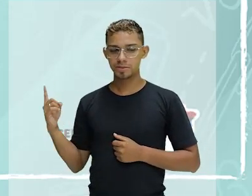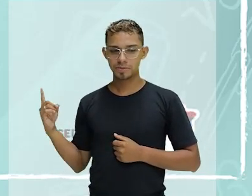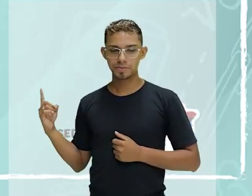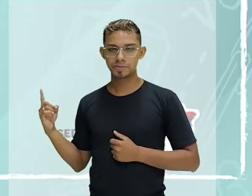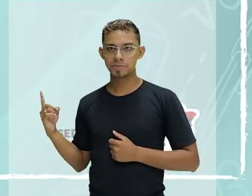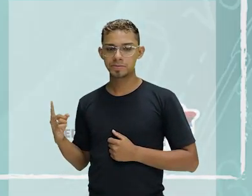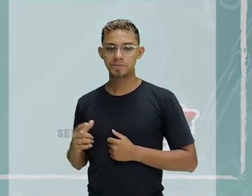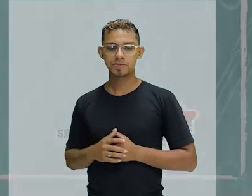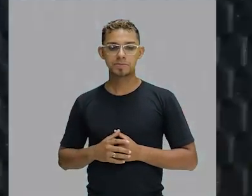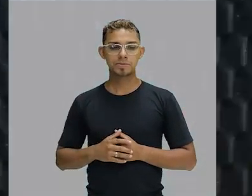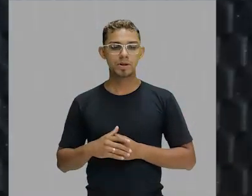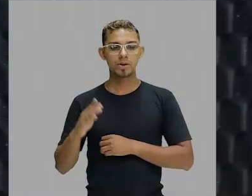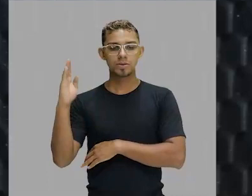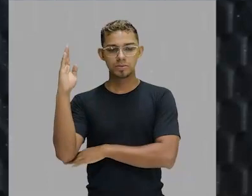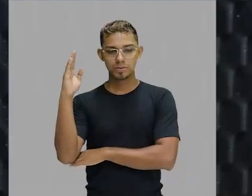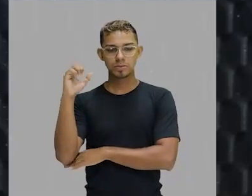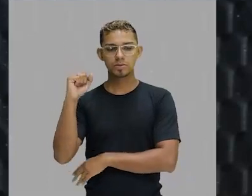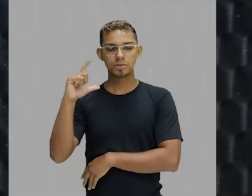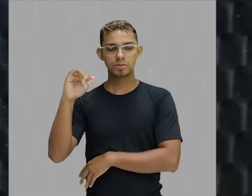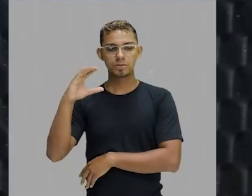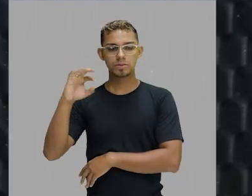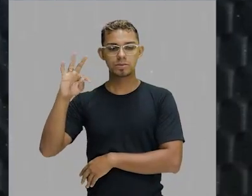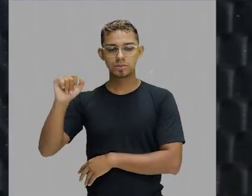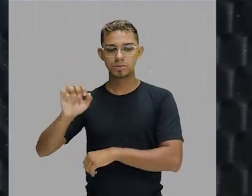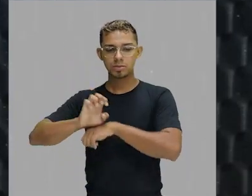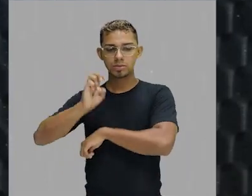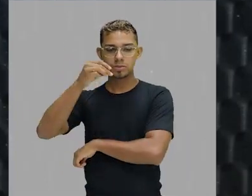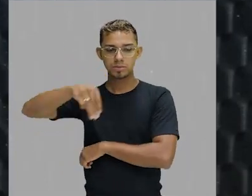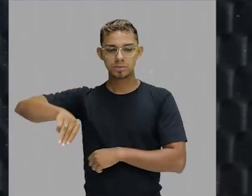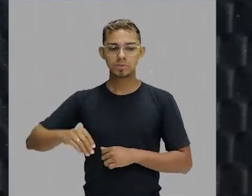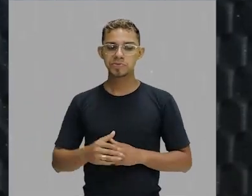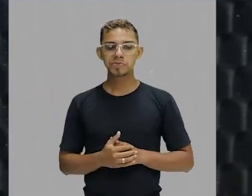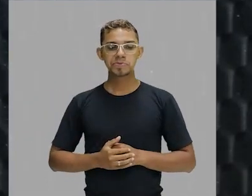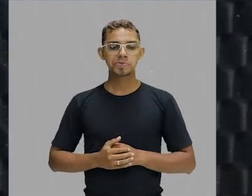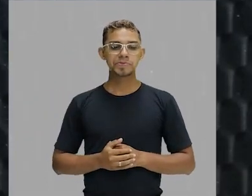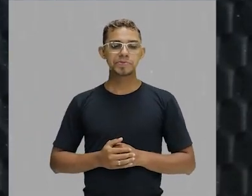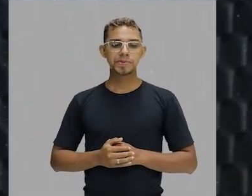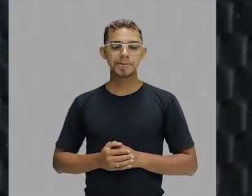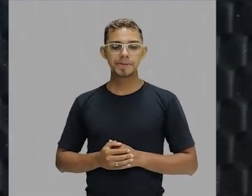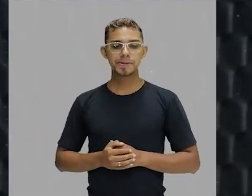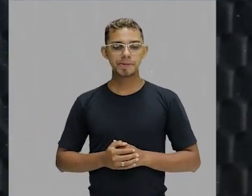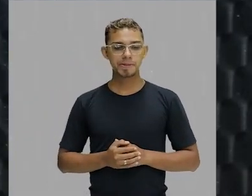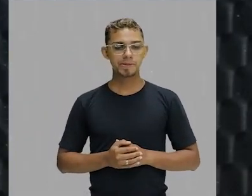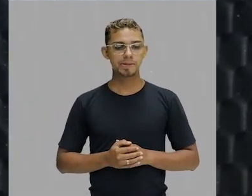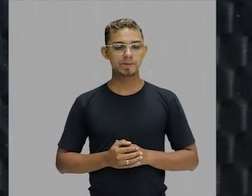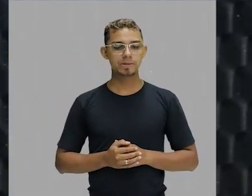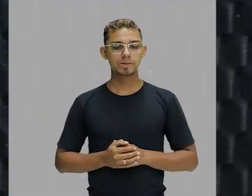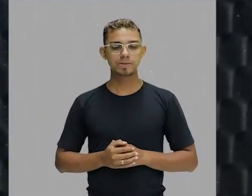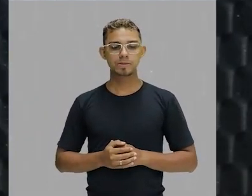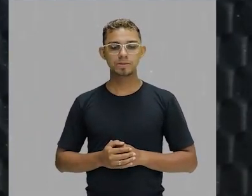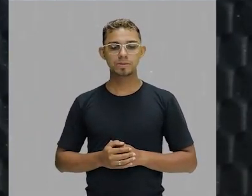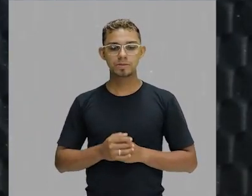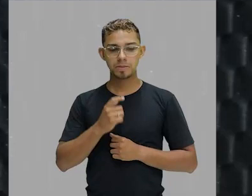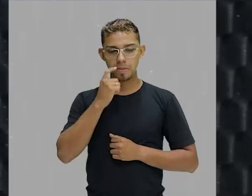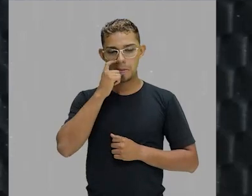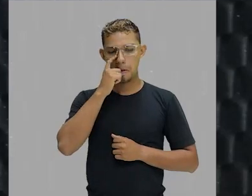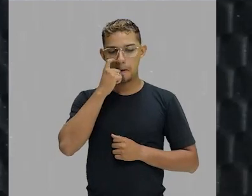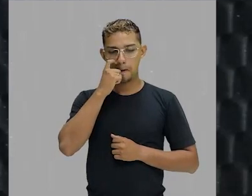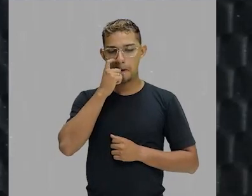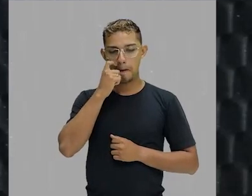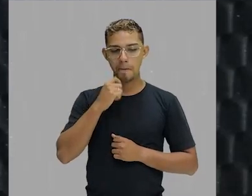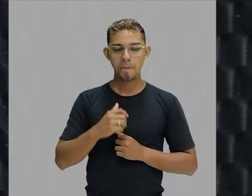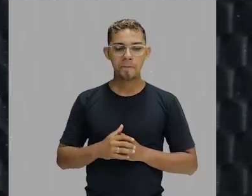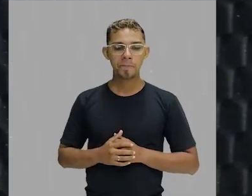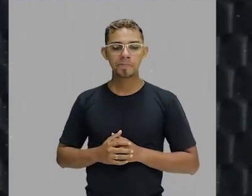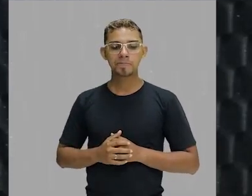Bonfim, Alcântara, aqui no Maranhão, que é patrimônio nacional, as Cataratas do Iguaçu, o Parque Nacional dos Lençóis,